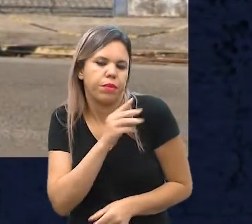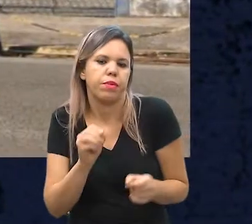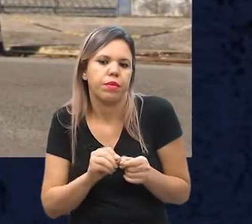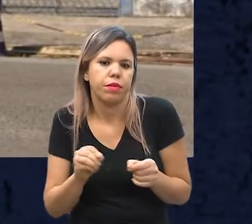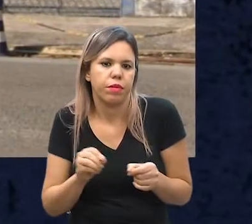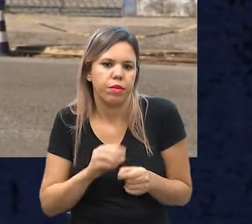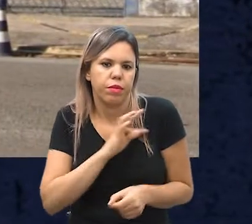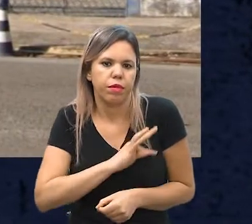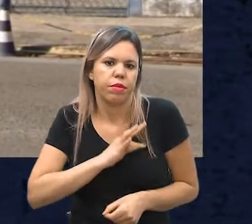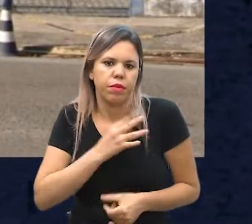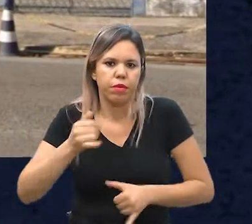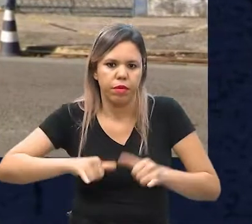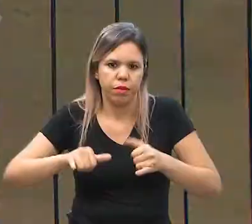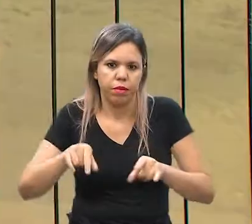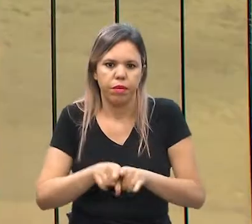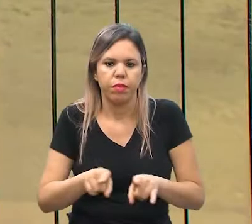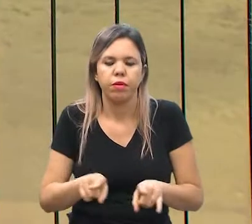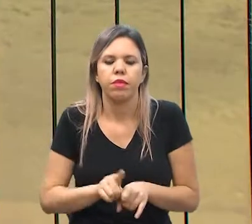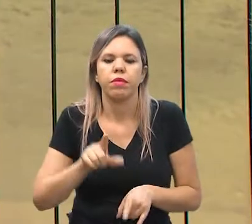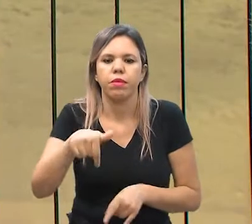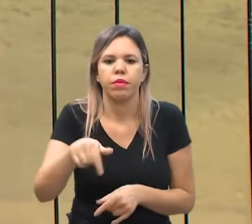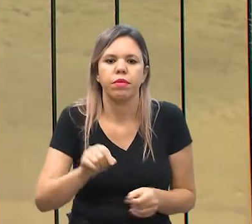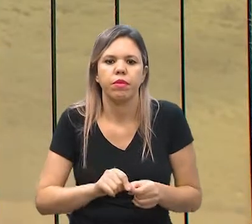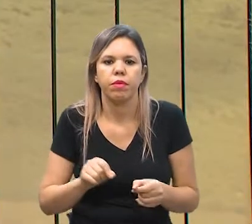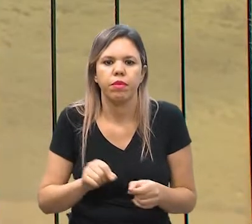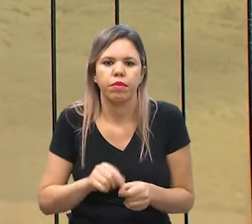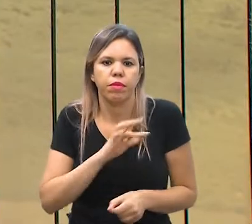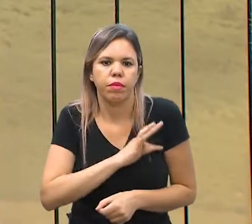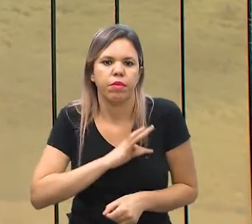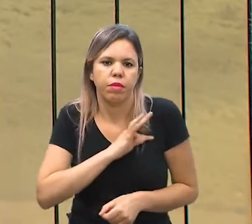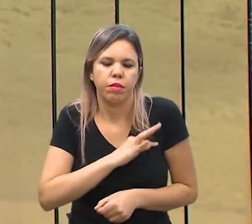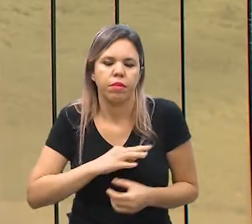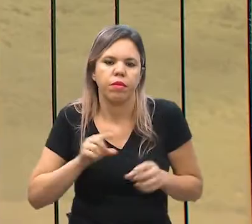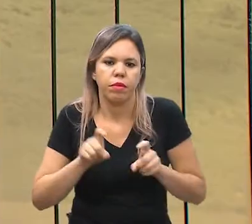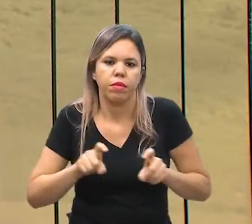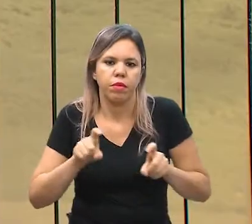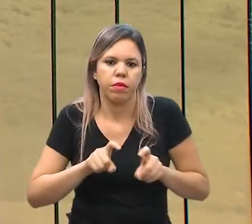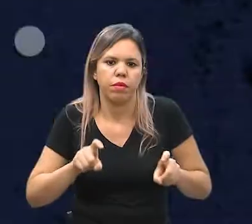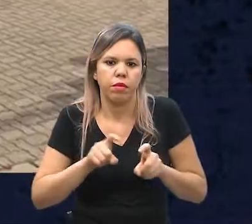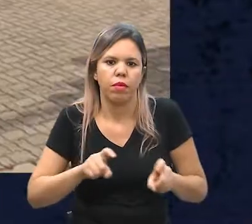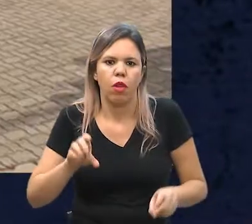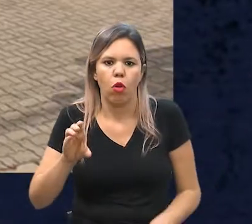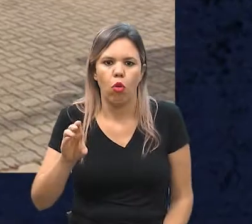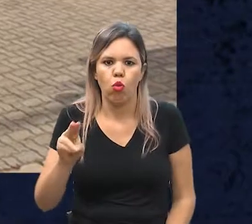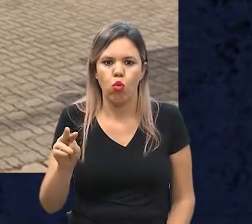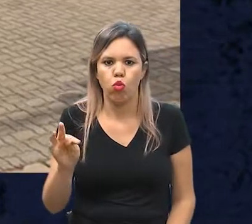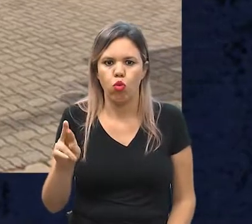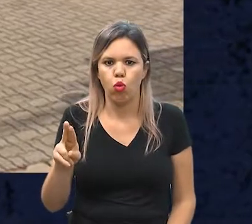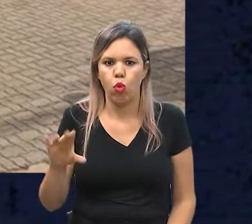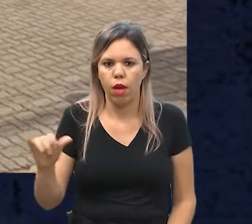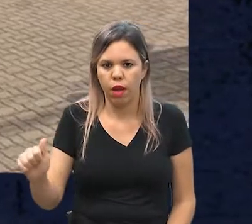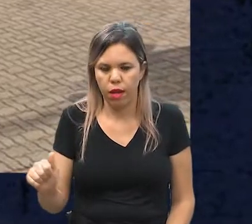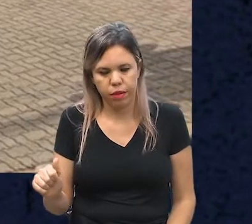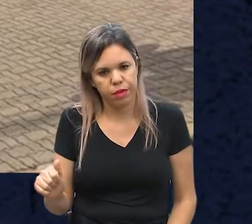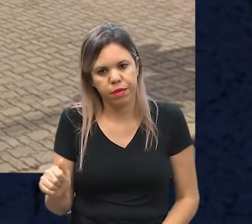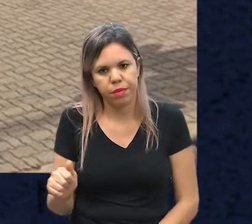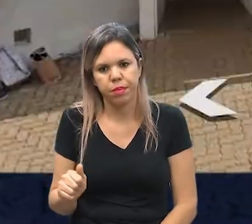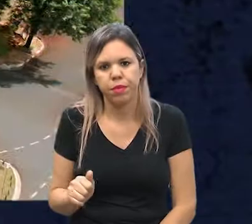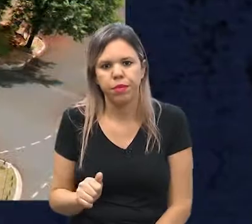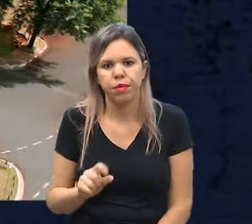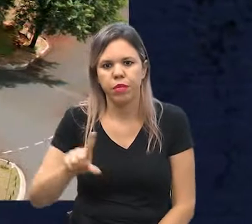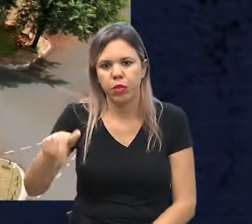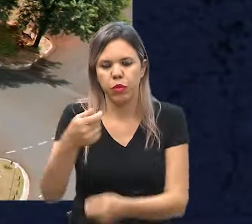fiz técnico em Química lá também. Depois disso eu fiz técnico em Informática pelo Cotuca. Fui